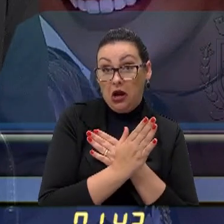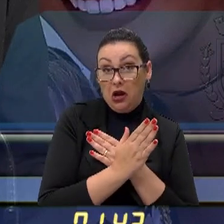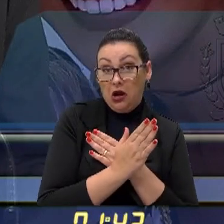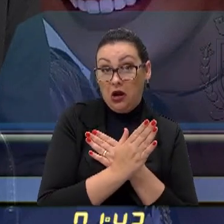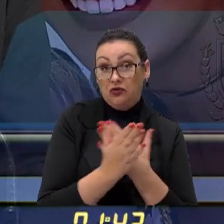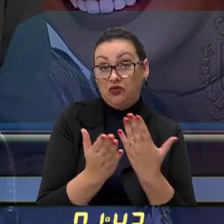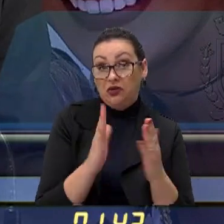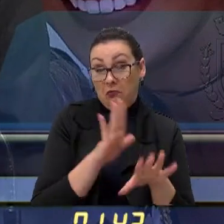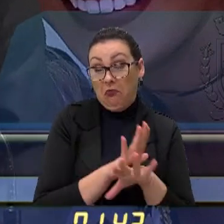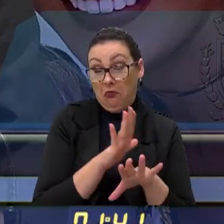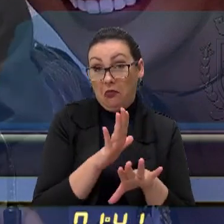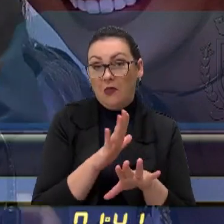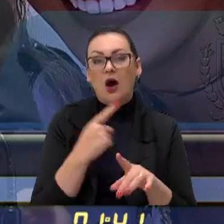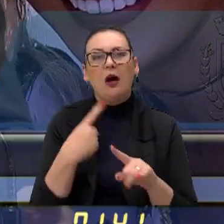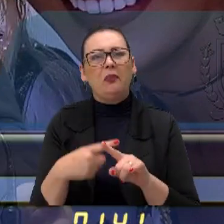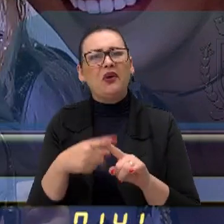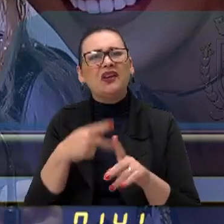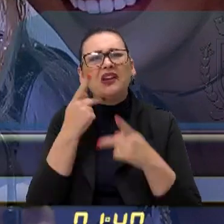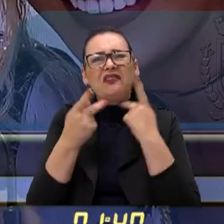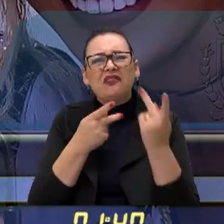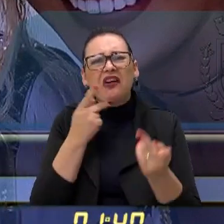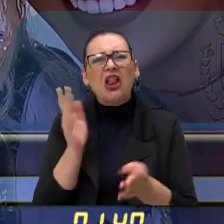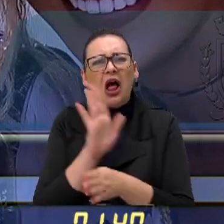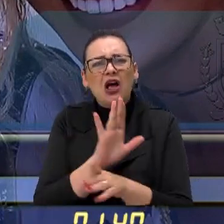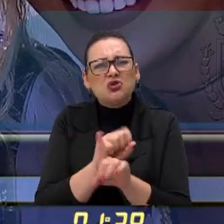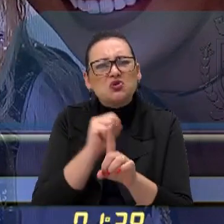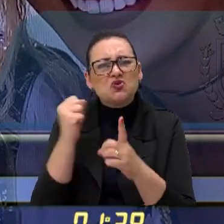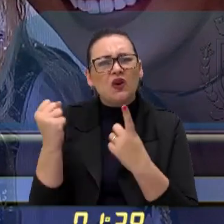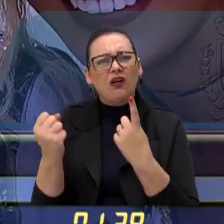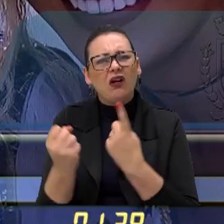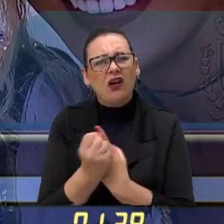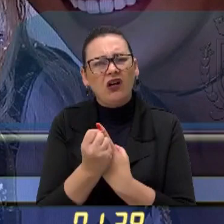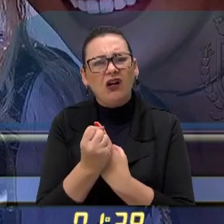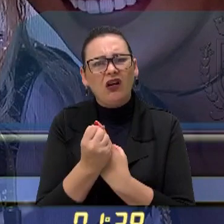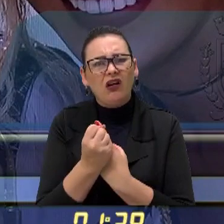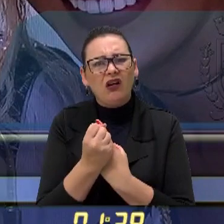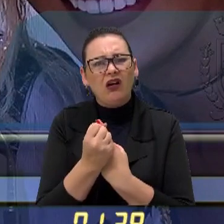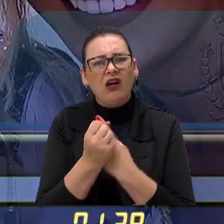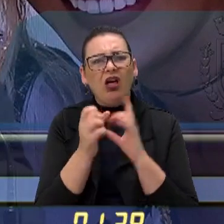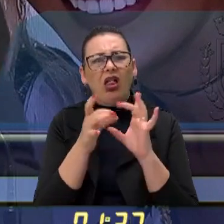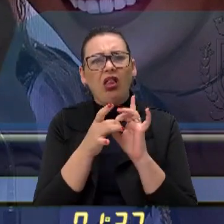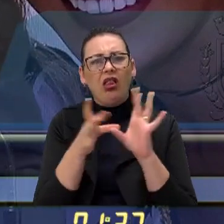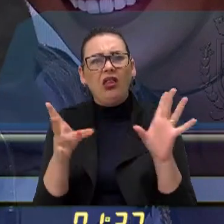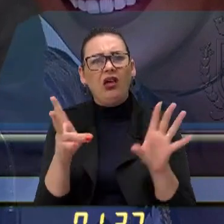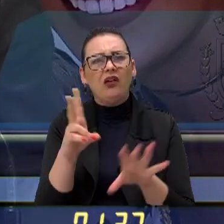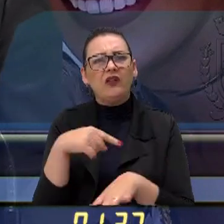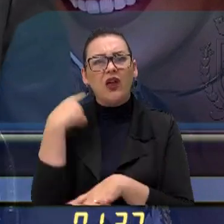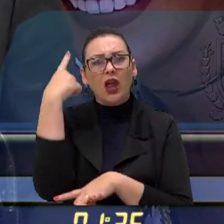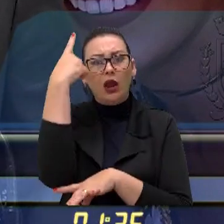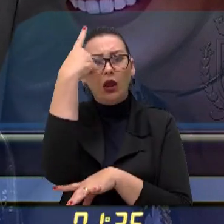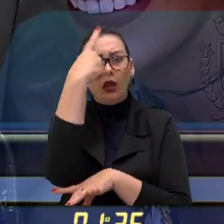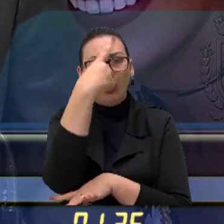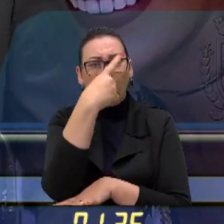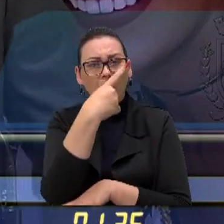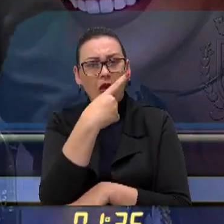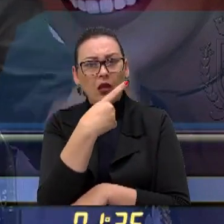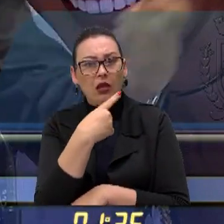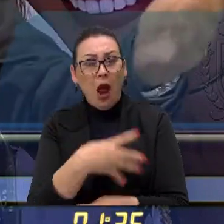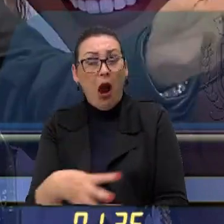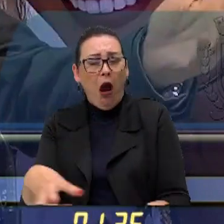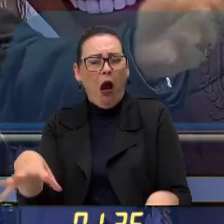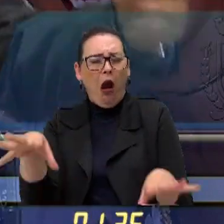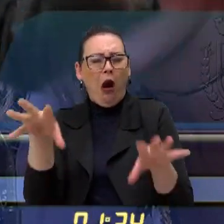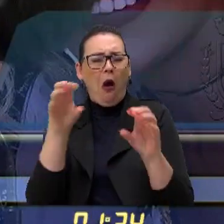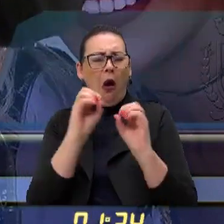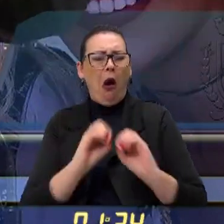algum pouco melhor, porque ela diz que assistente social está disponível 24 horas por dia. É um